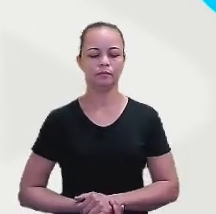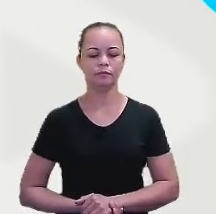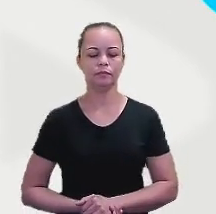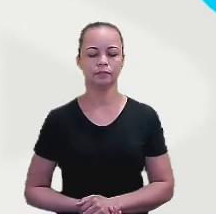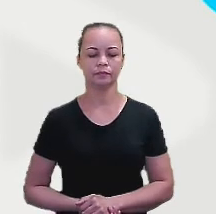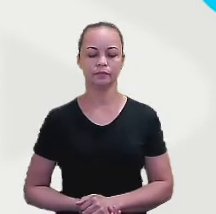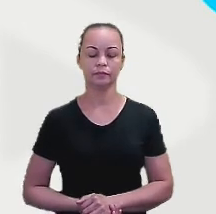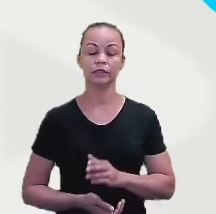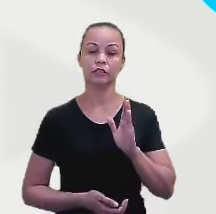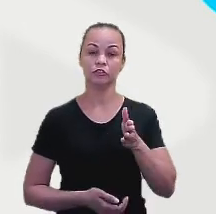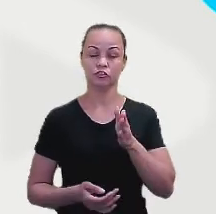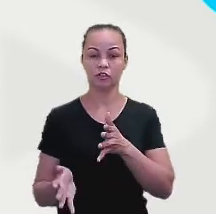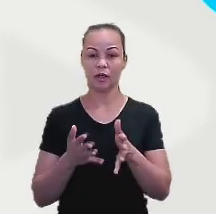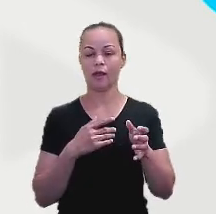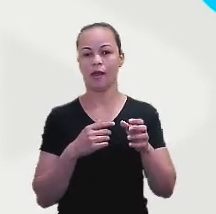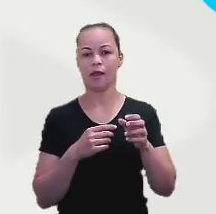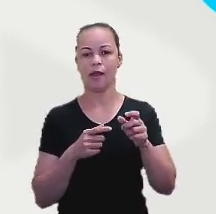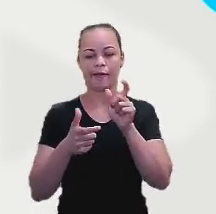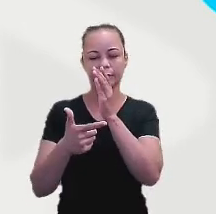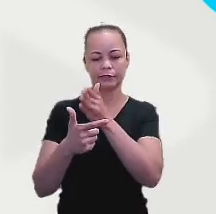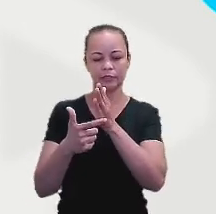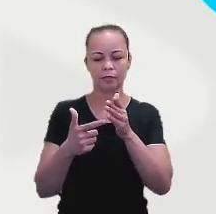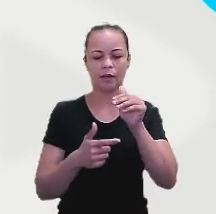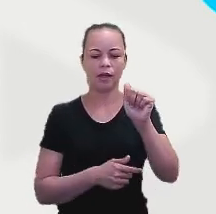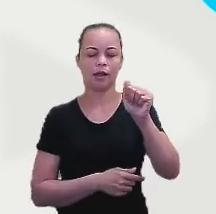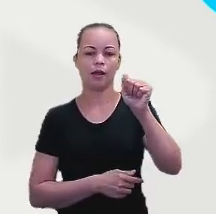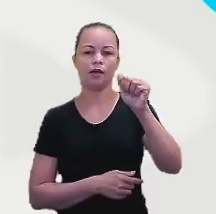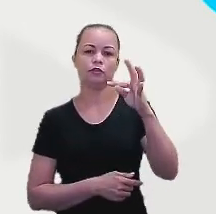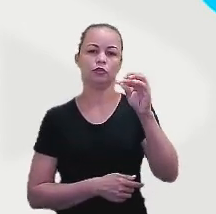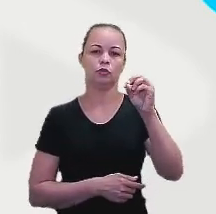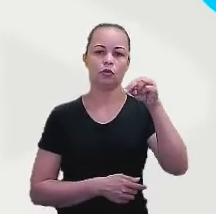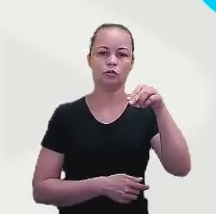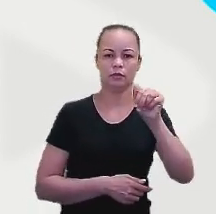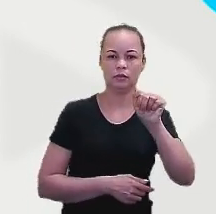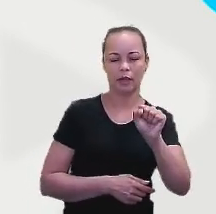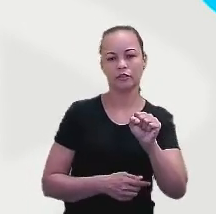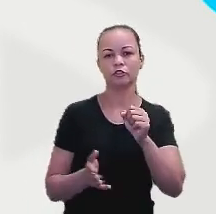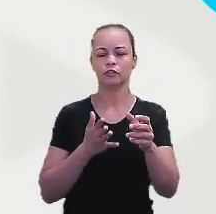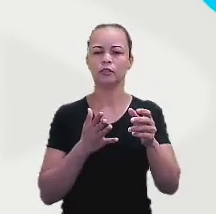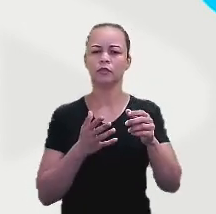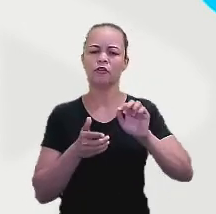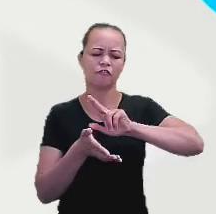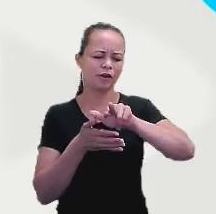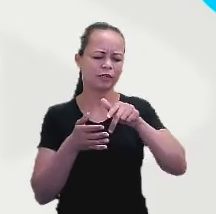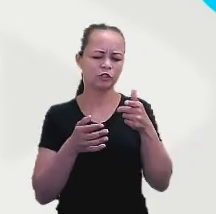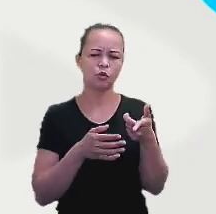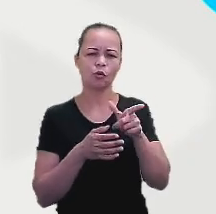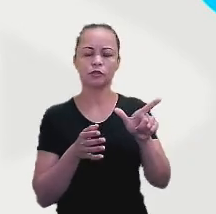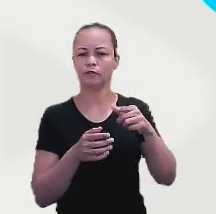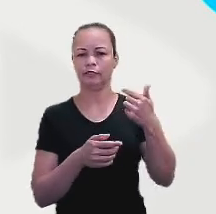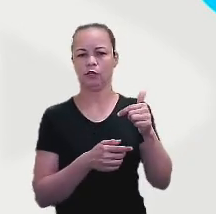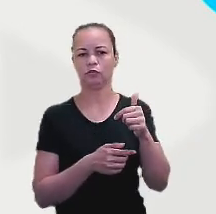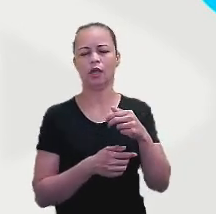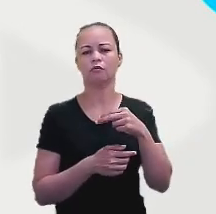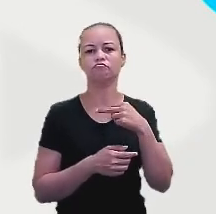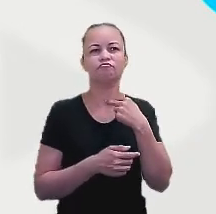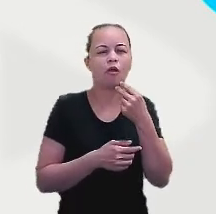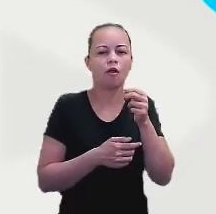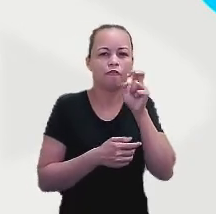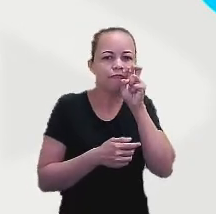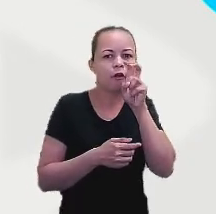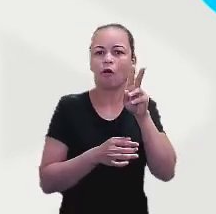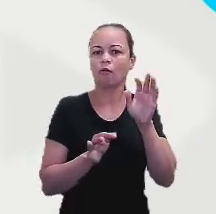Já a sílaba átona são as outras, são as demais sílabas da palavra e não possuem a intensidade da sílaba